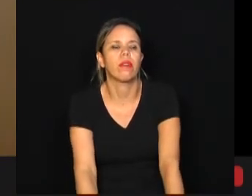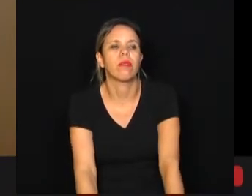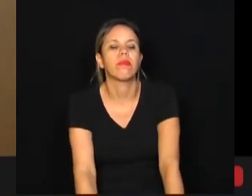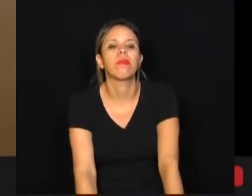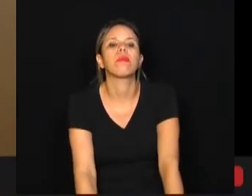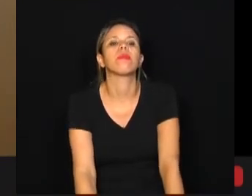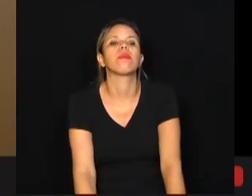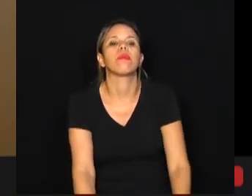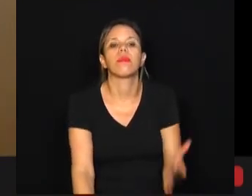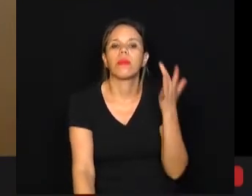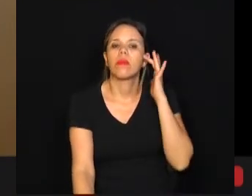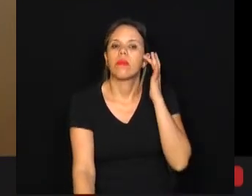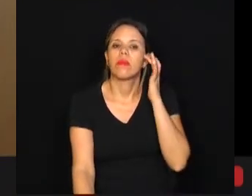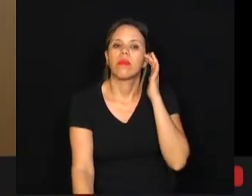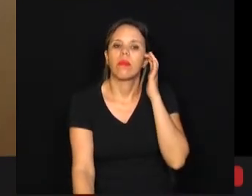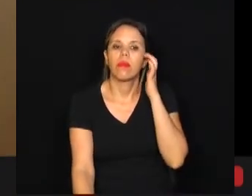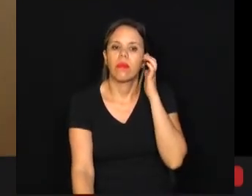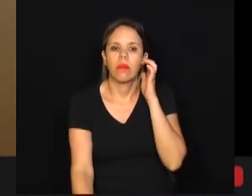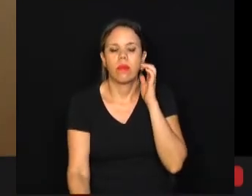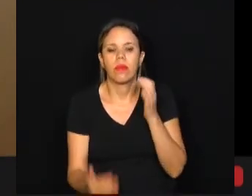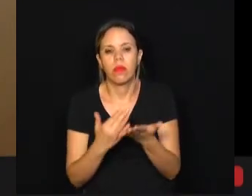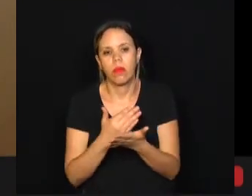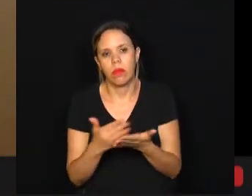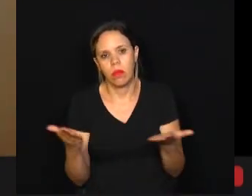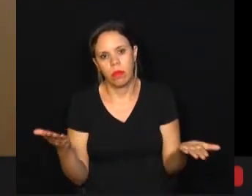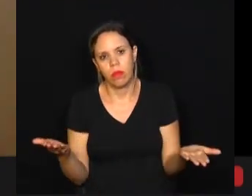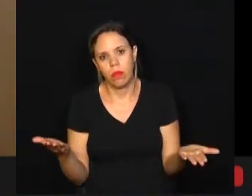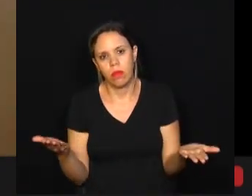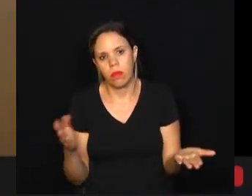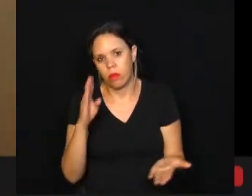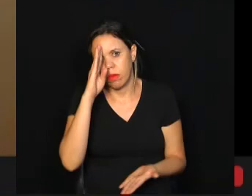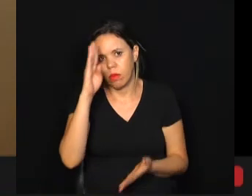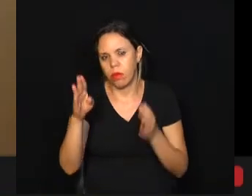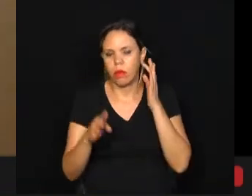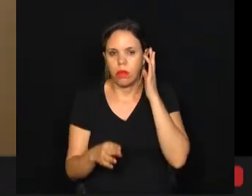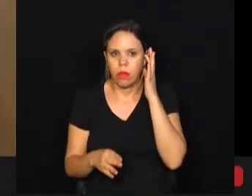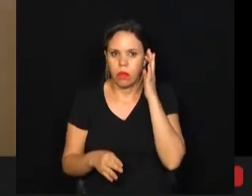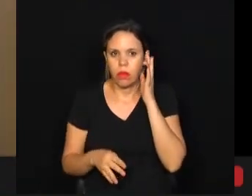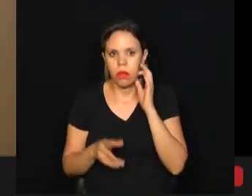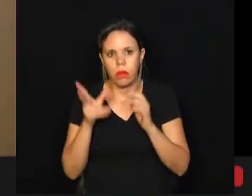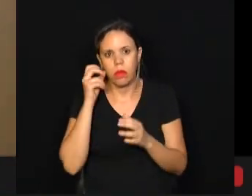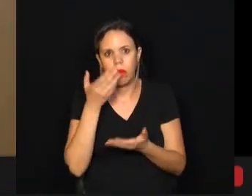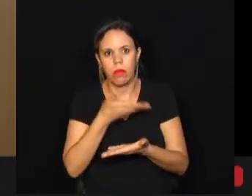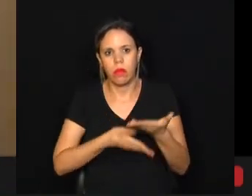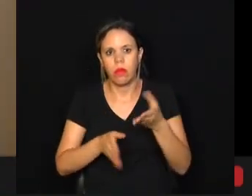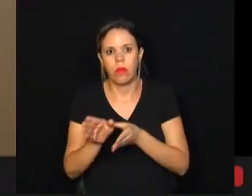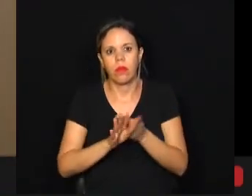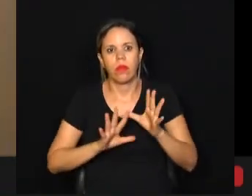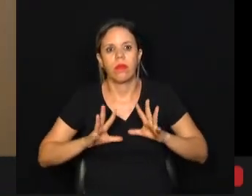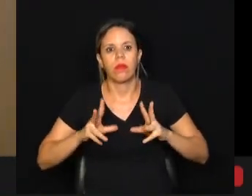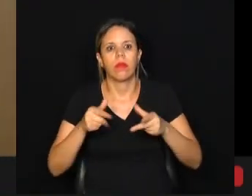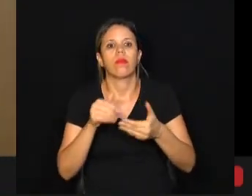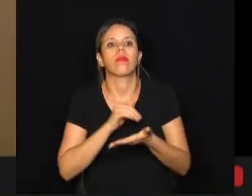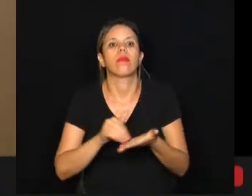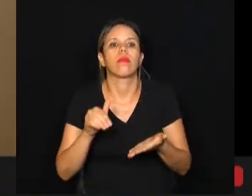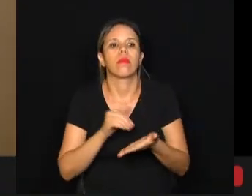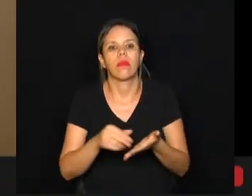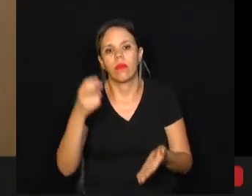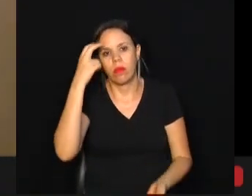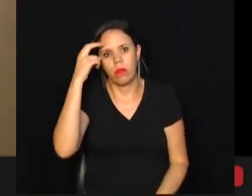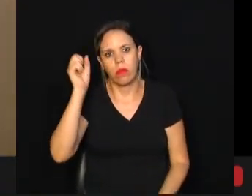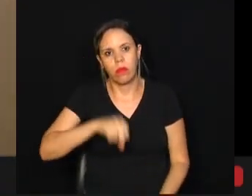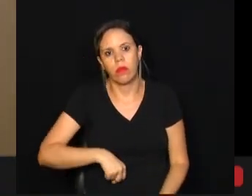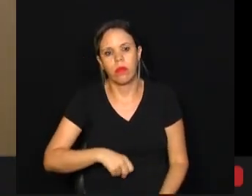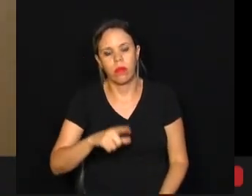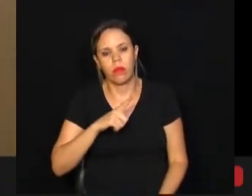Acho que talvez começamos por aí. É fundamental a escuta de vocês para o Conselho como um todo e para a Secretaria de Cultura, sim.